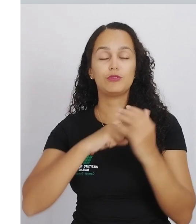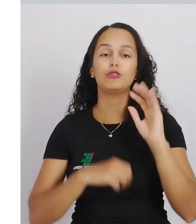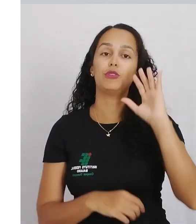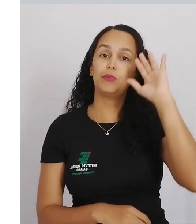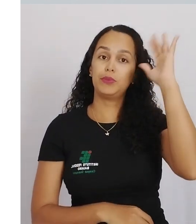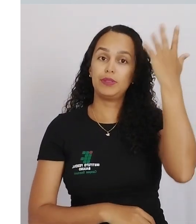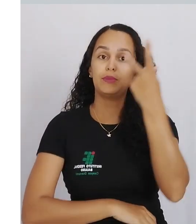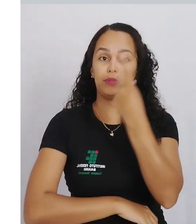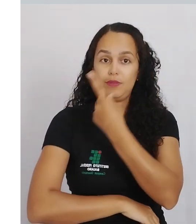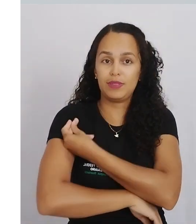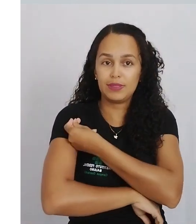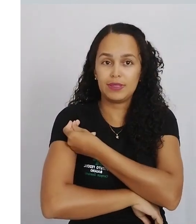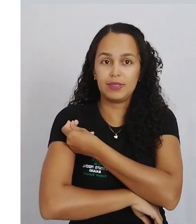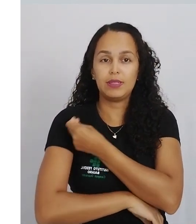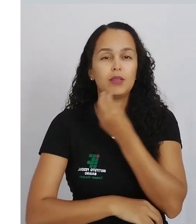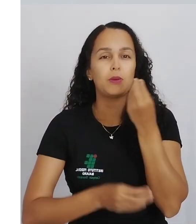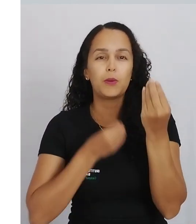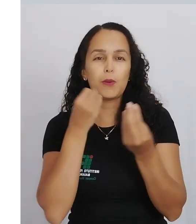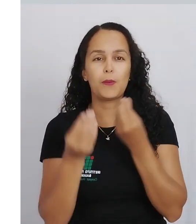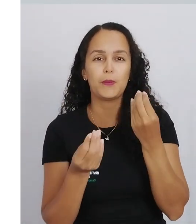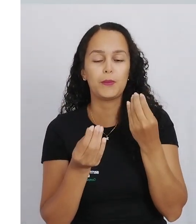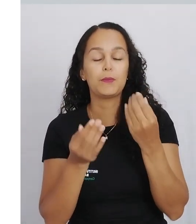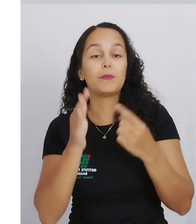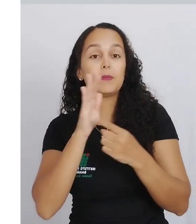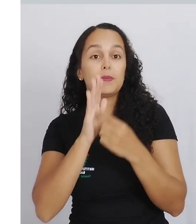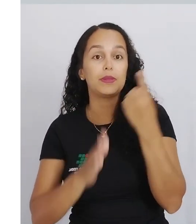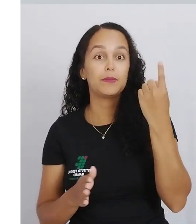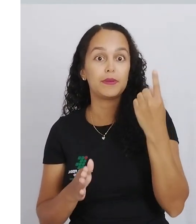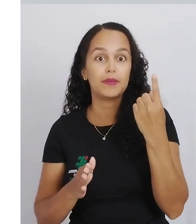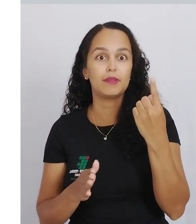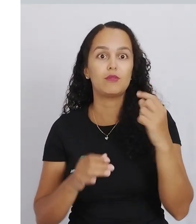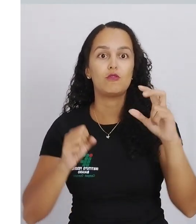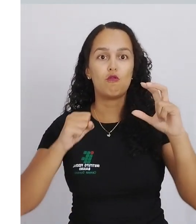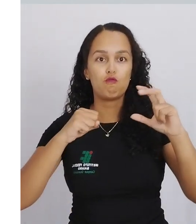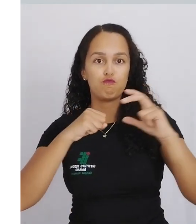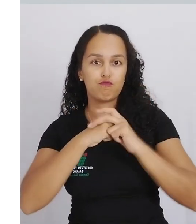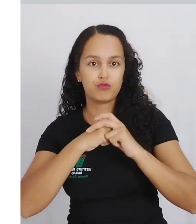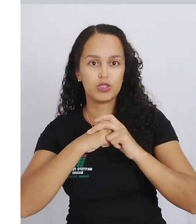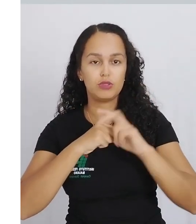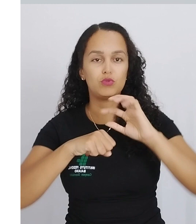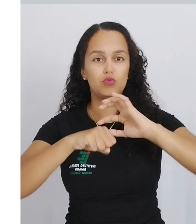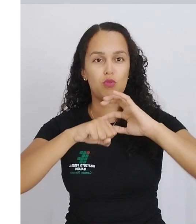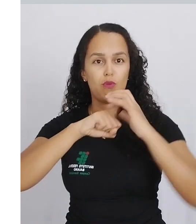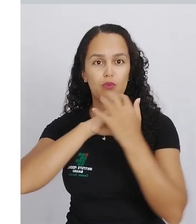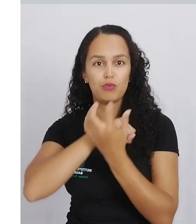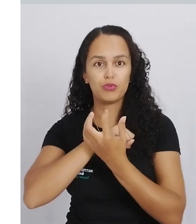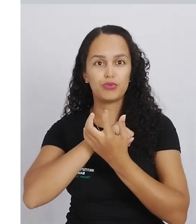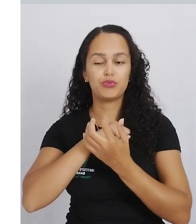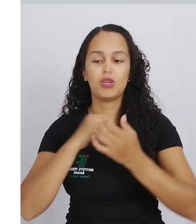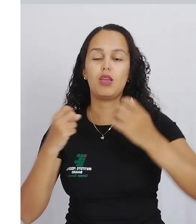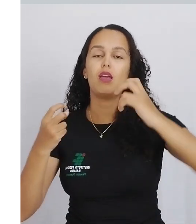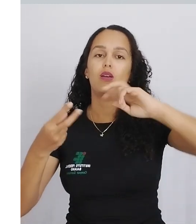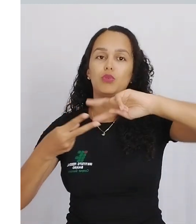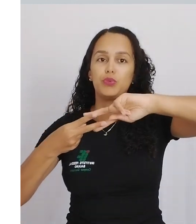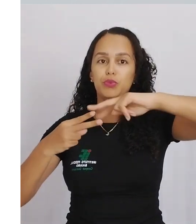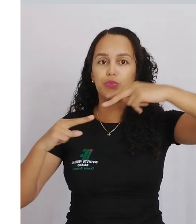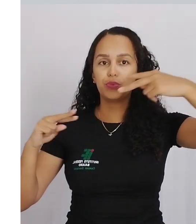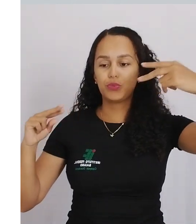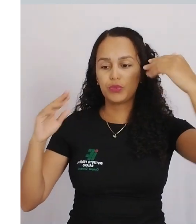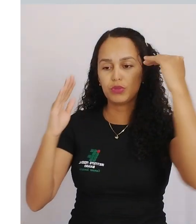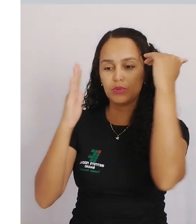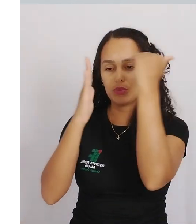né? Qual foi a observação inicial? Opa, sequenciar o material genético do vírus da